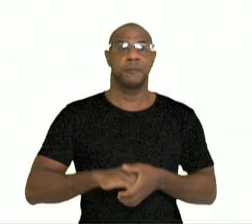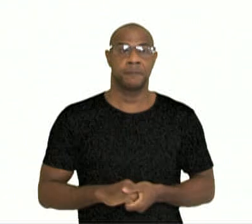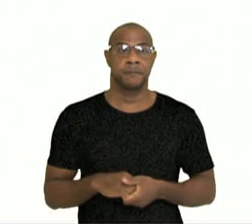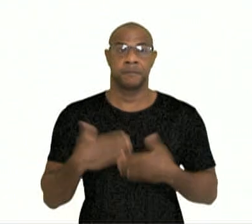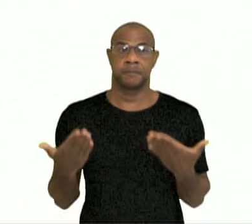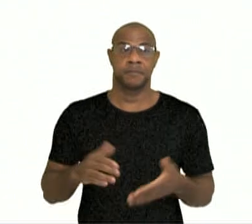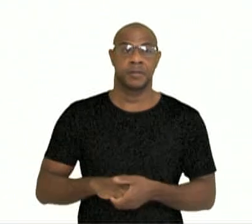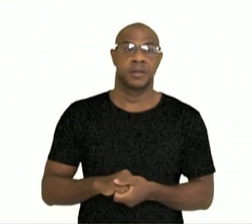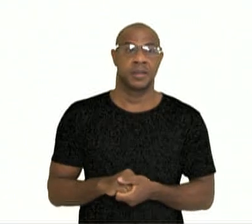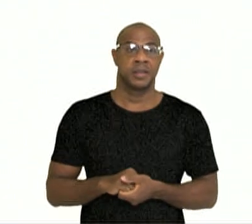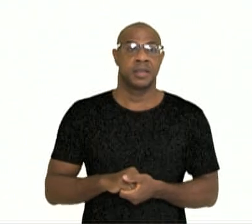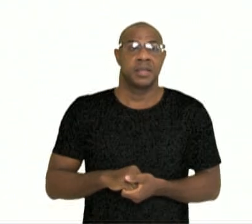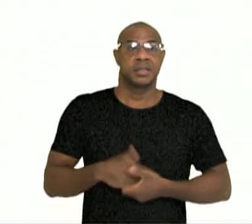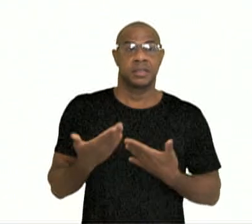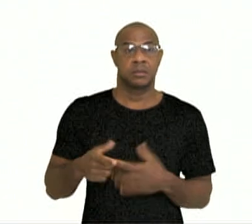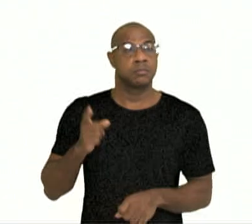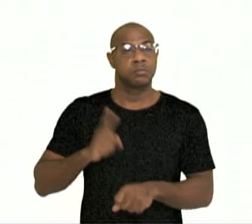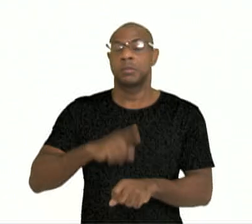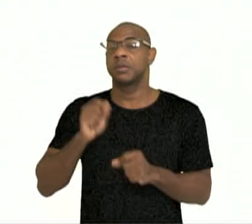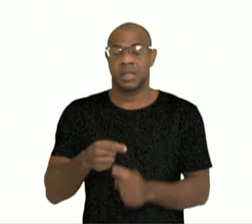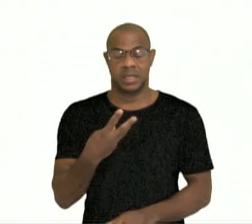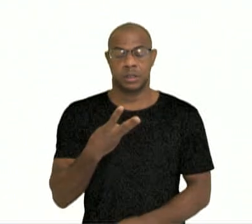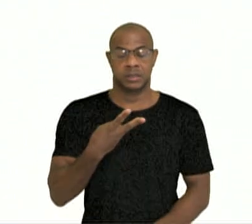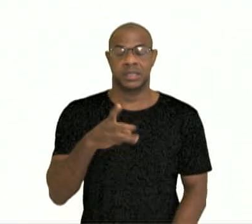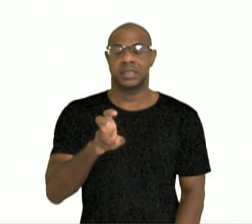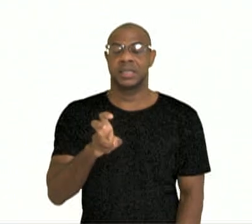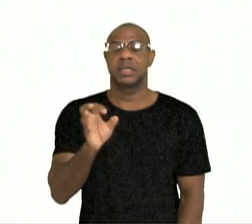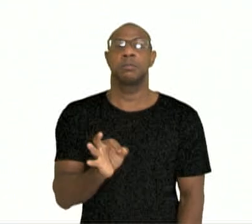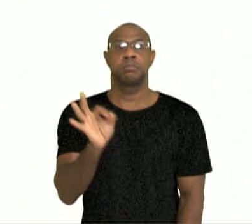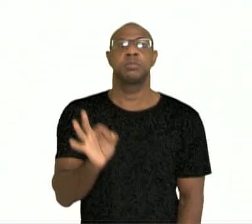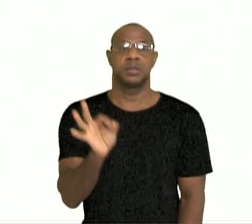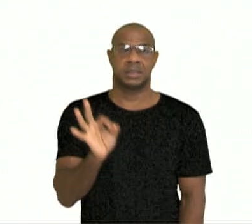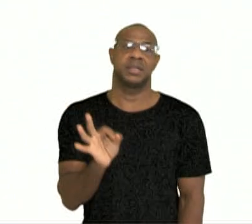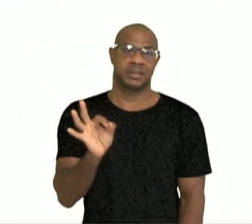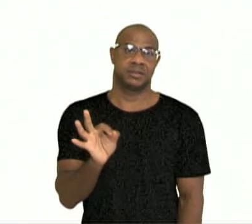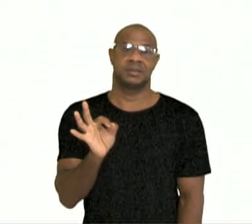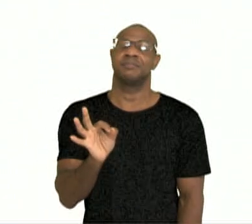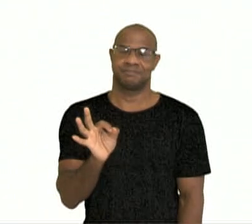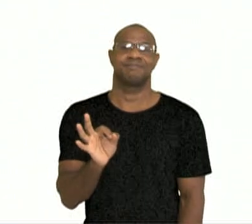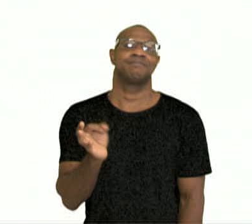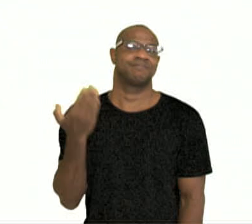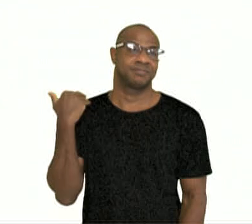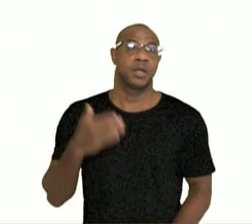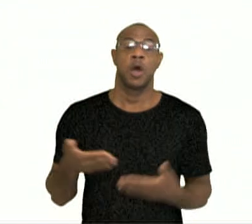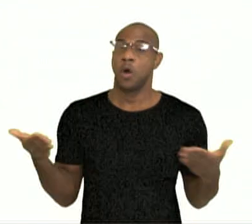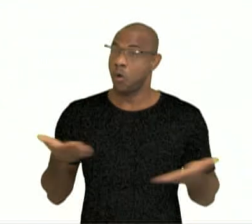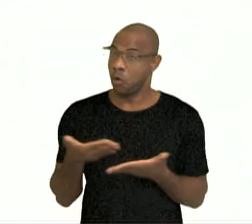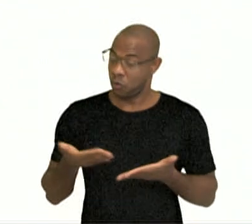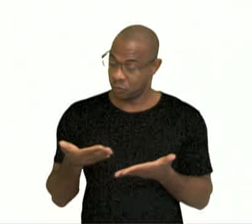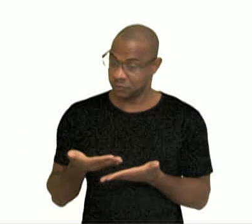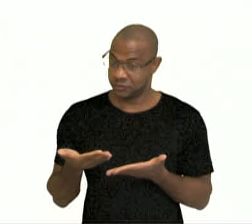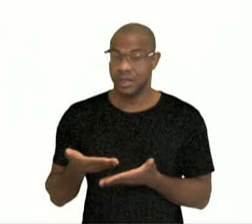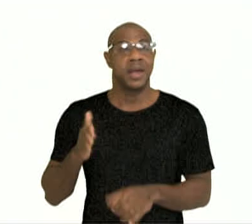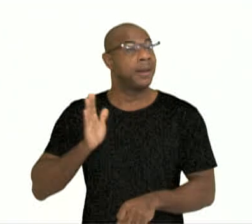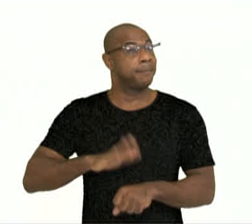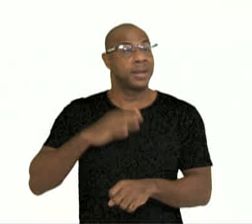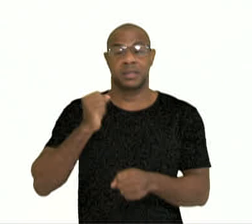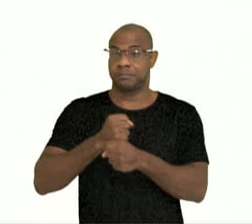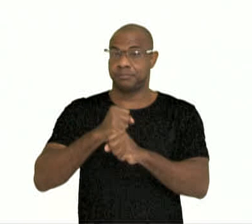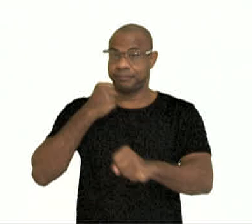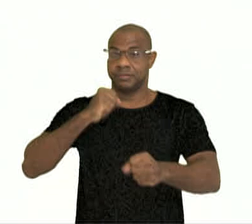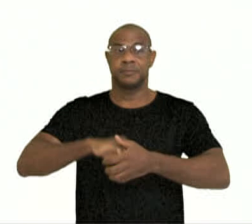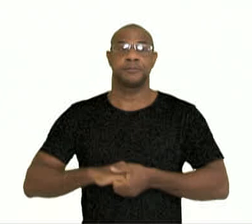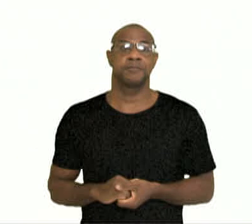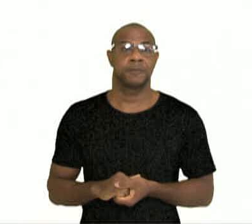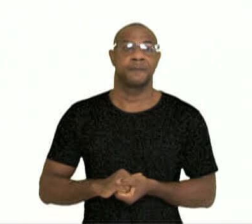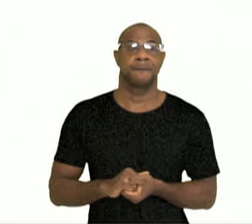Então, naquele momento era só 35% do que é hoje, em termos de tamanho, né, em termos de área, o nosso